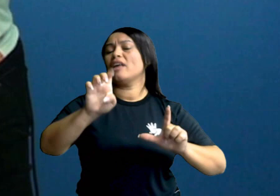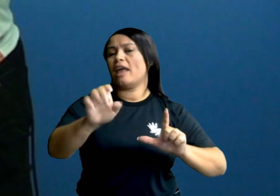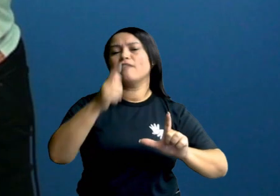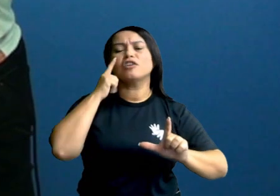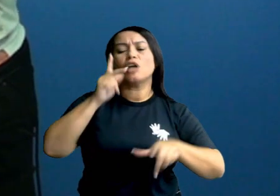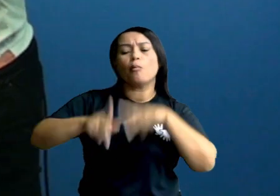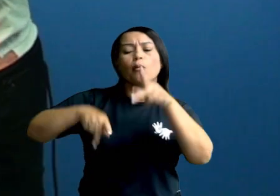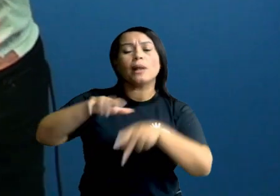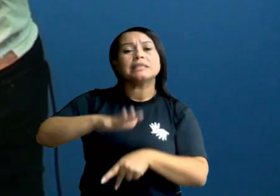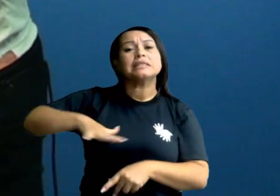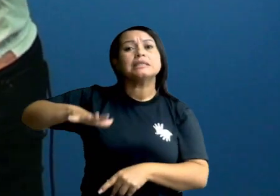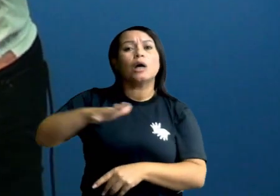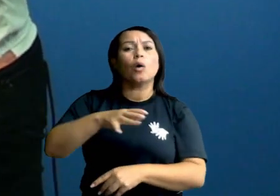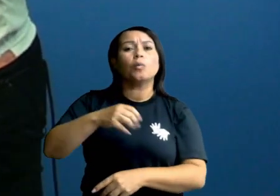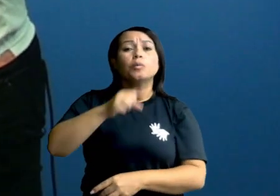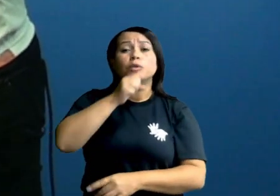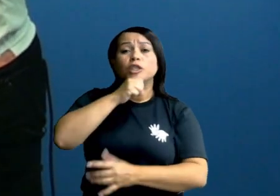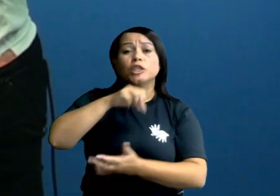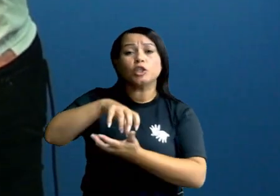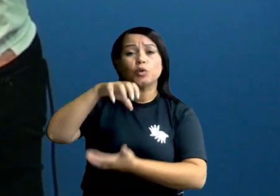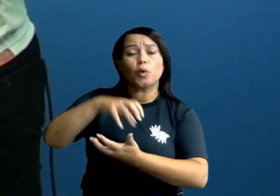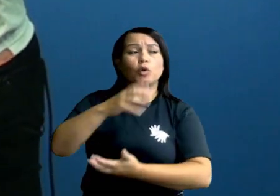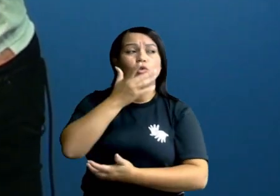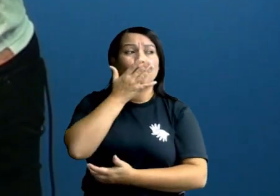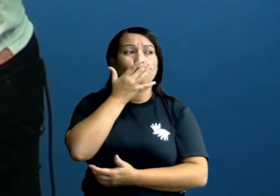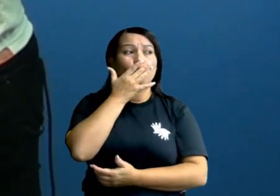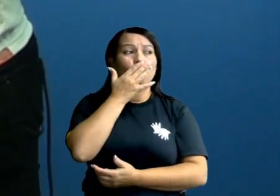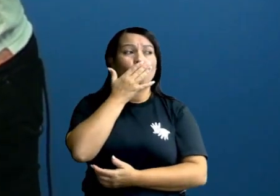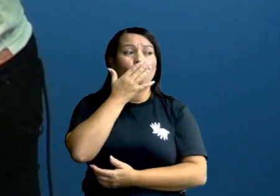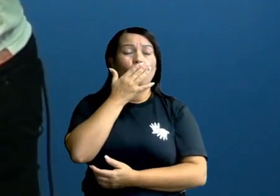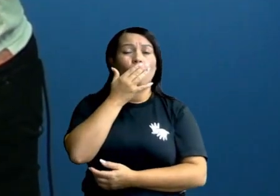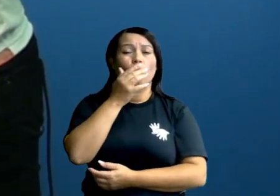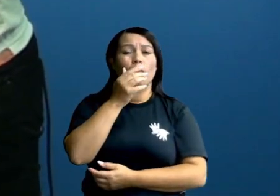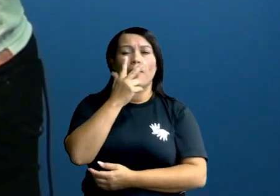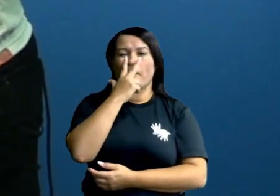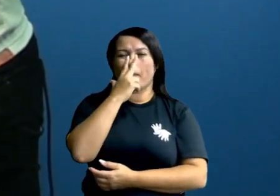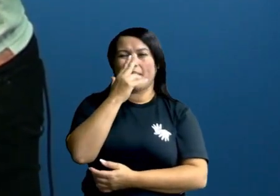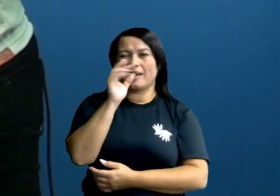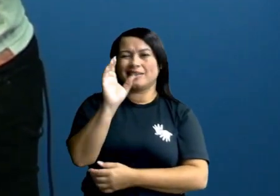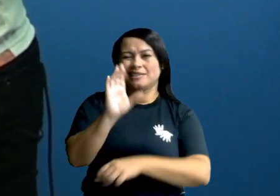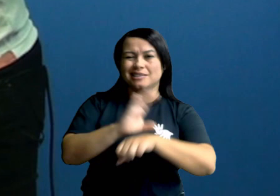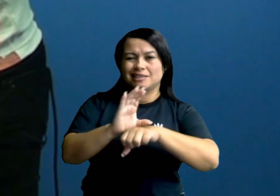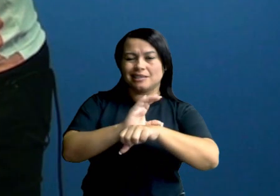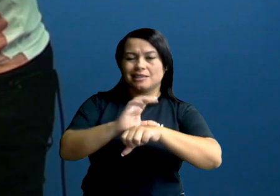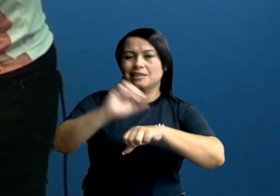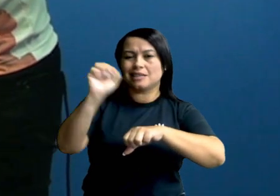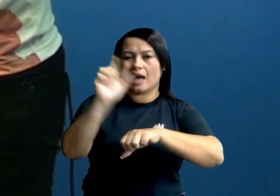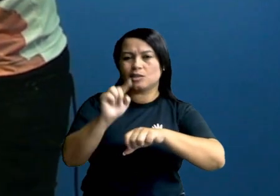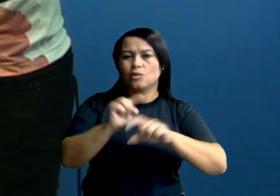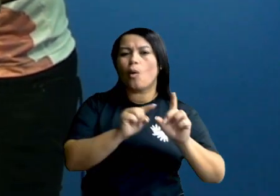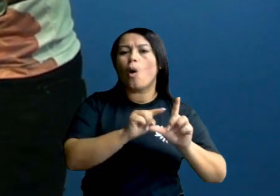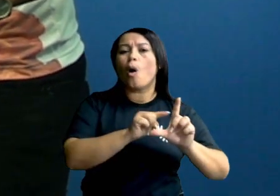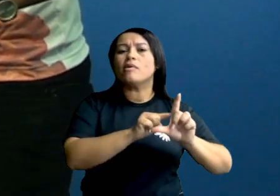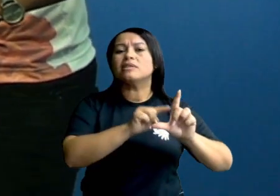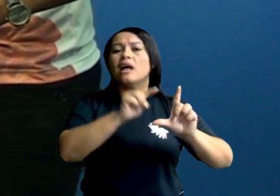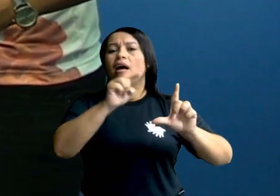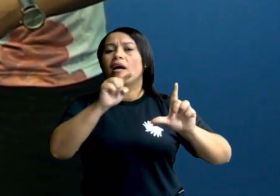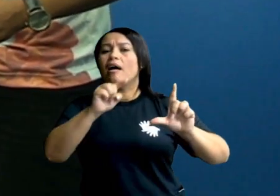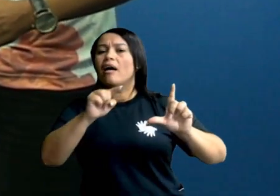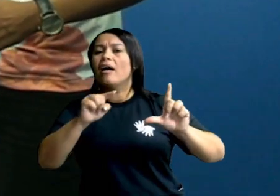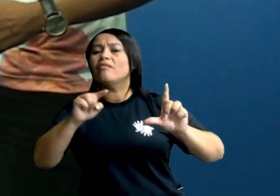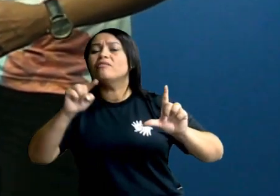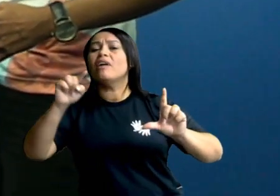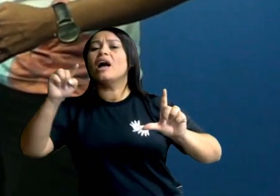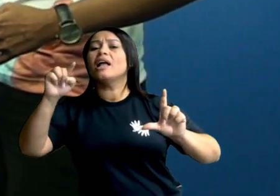ó, que seria aqui a cinza, aqui na verdade deveria ser azul, mas enfim, cinza aqui, azul aqui, perceba que ó,